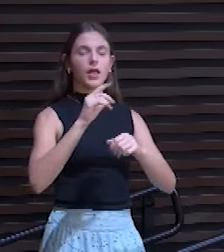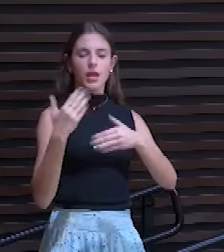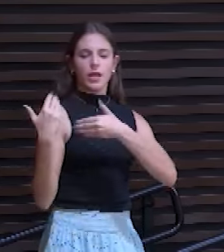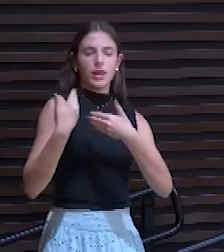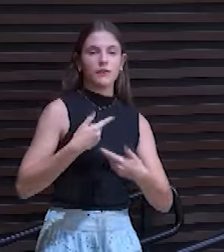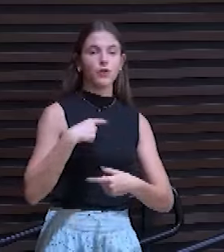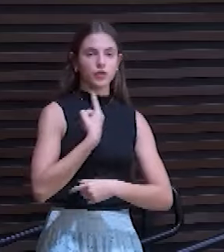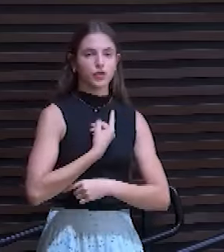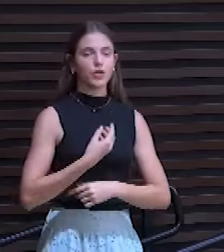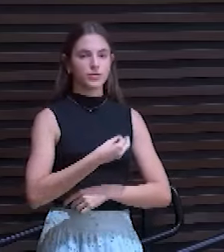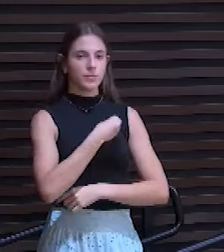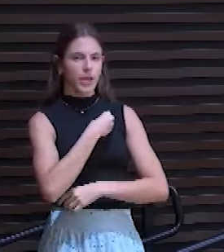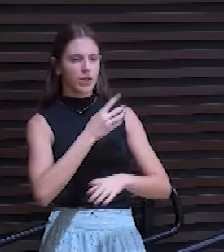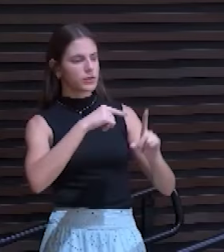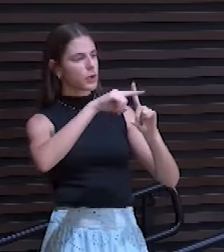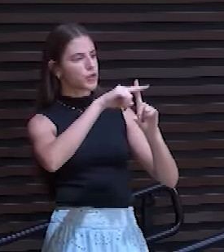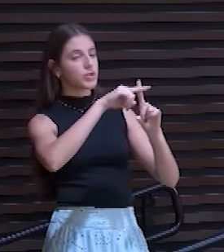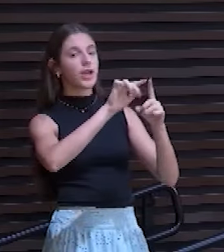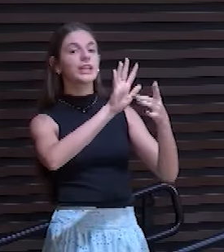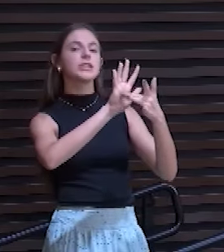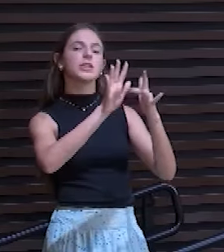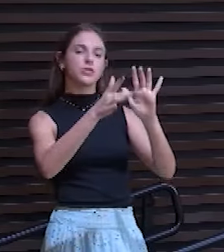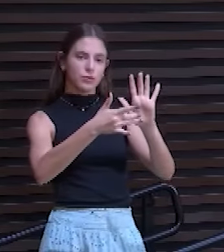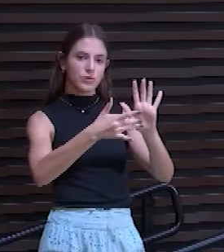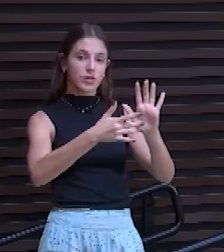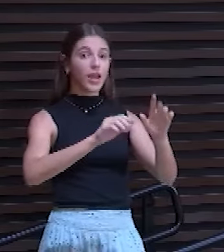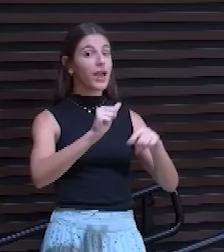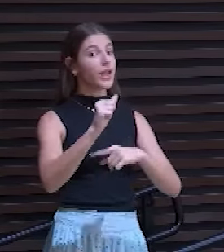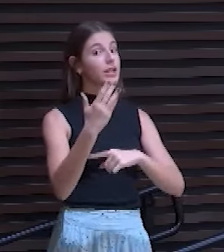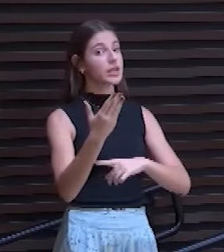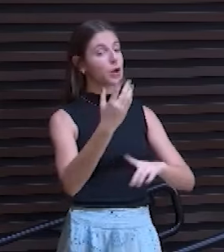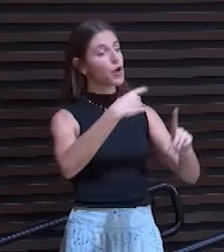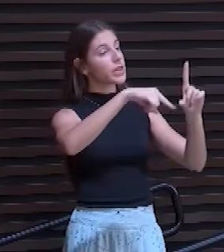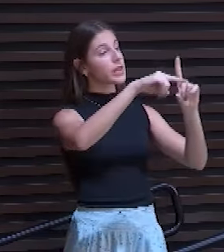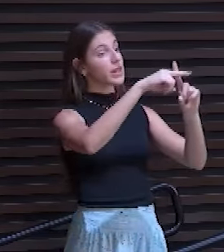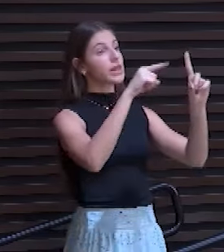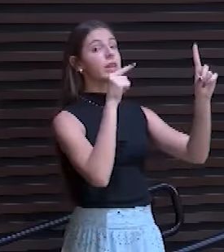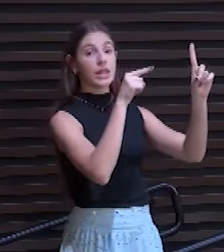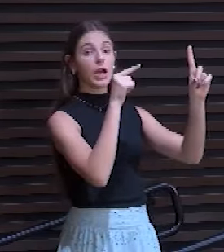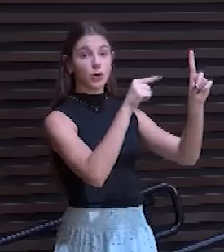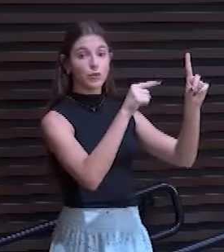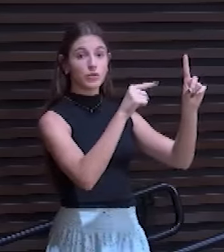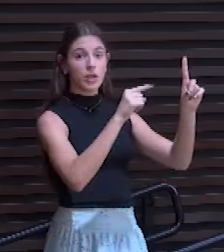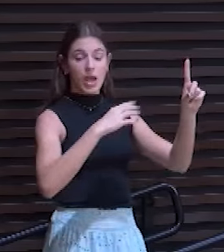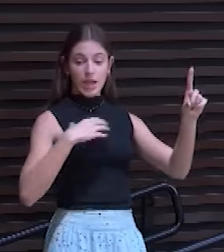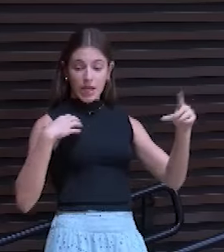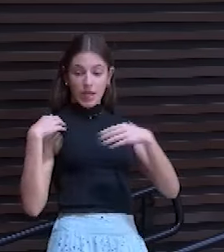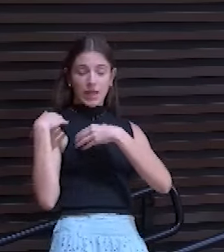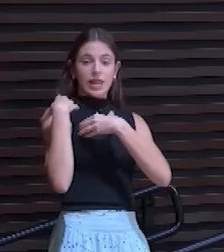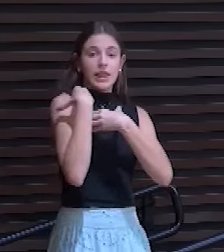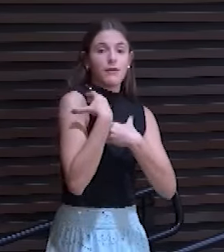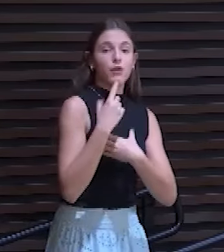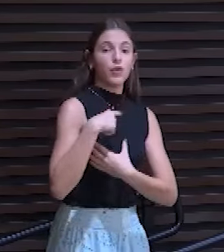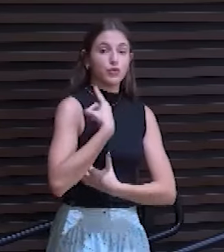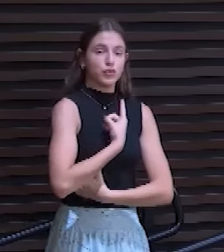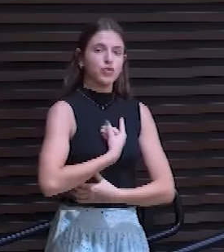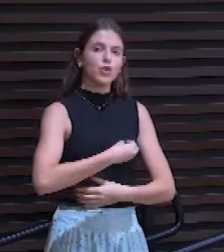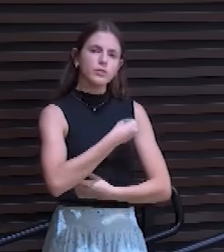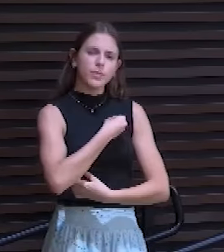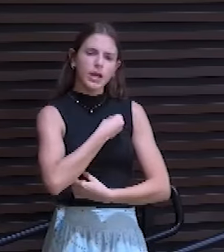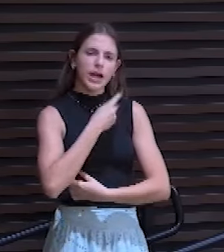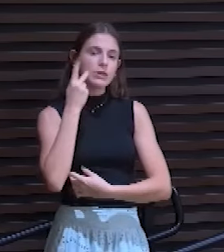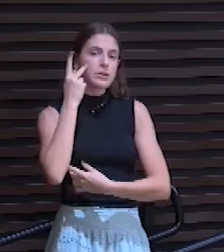pecados? Jesus. Então, lá na cruz, quando Ele morreu, Ele levou os nossos pecados. Para